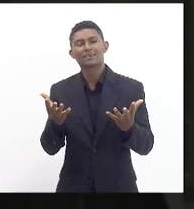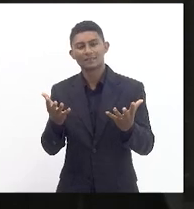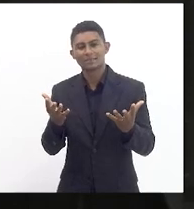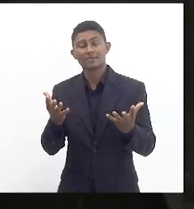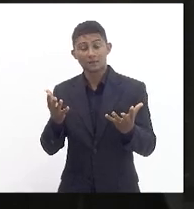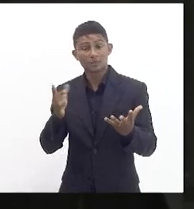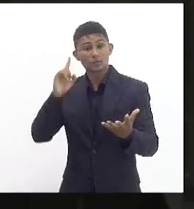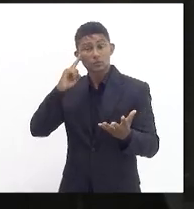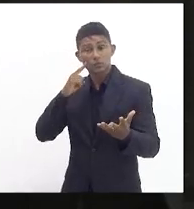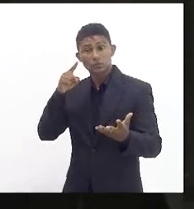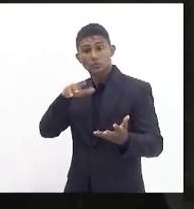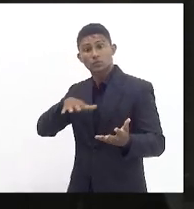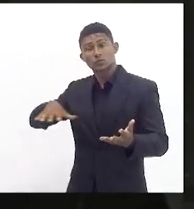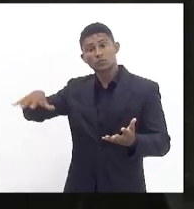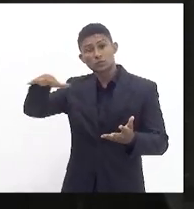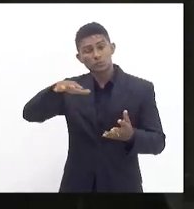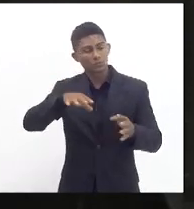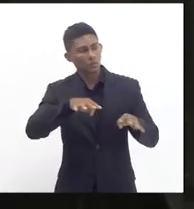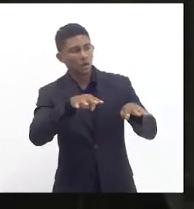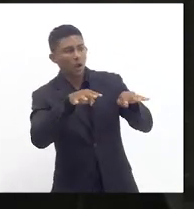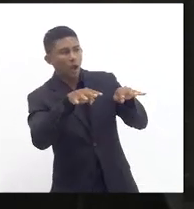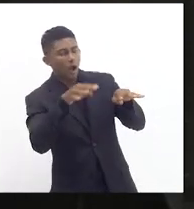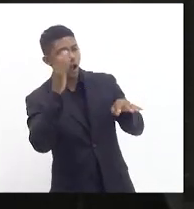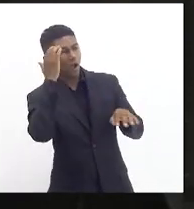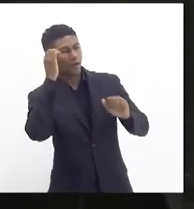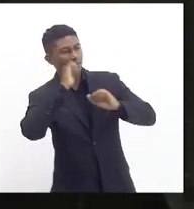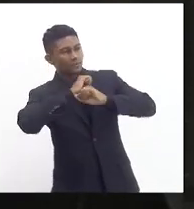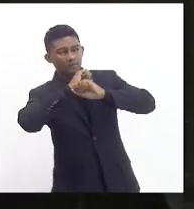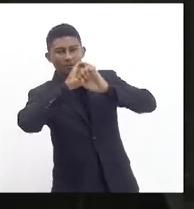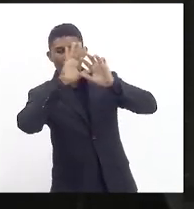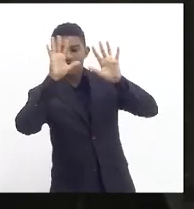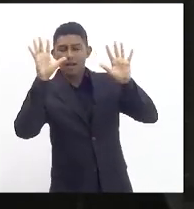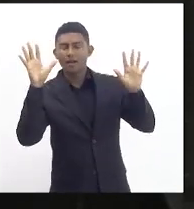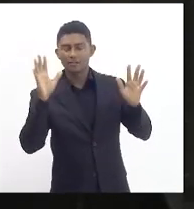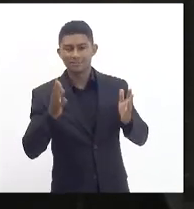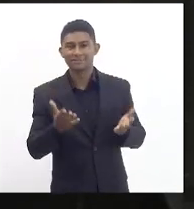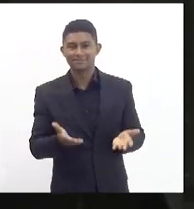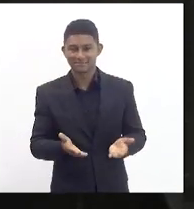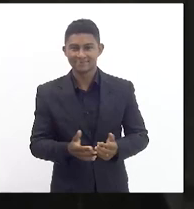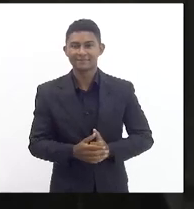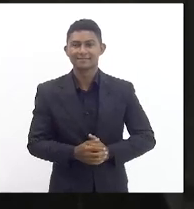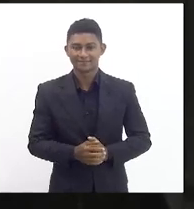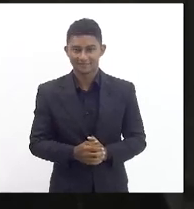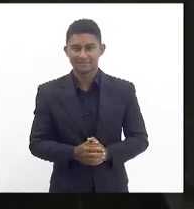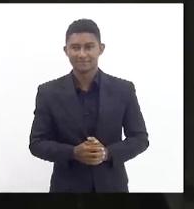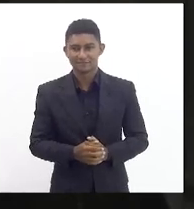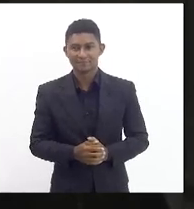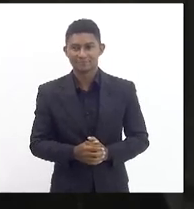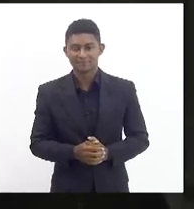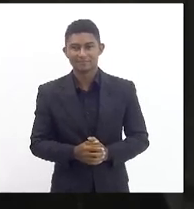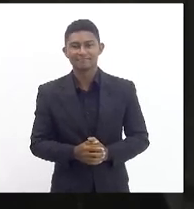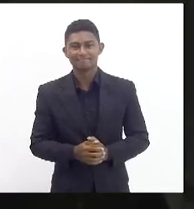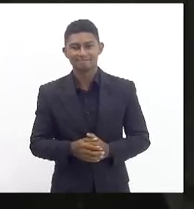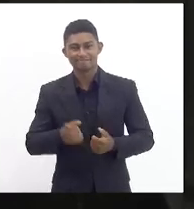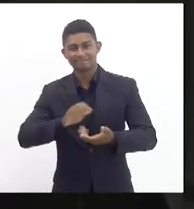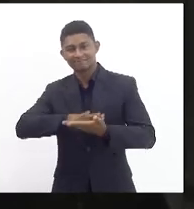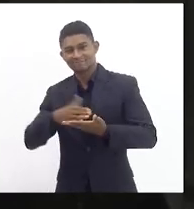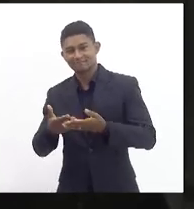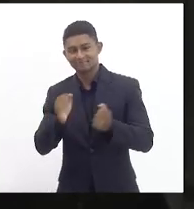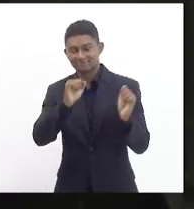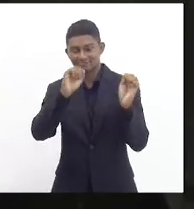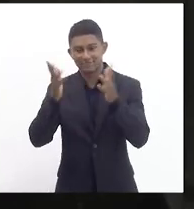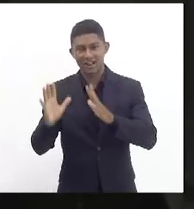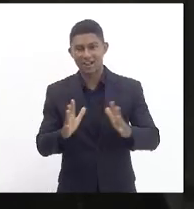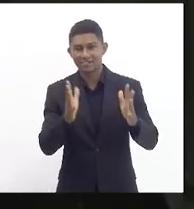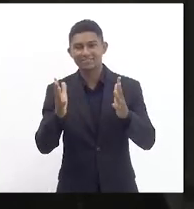voz aos deficientes auditivos, na figura do intérprete da linguagem